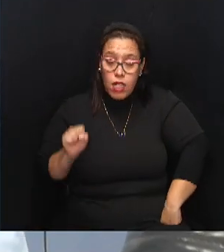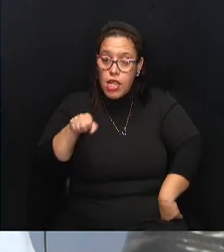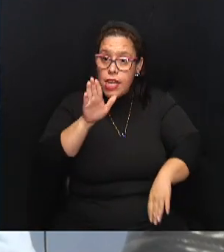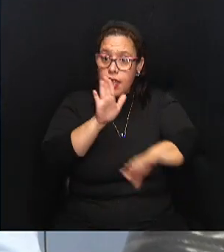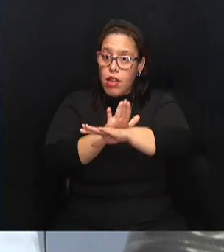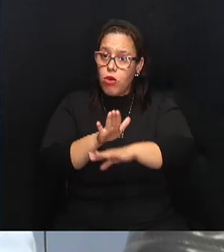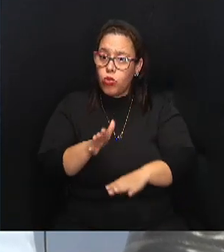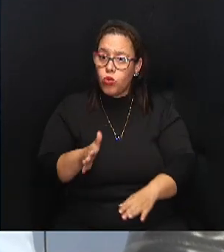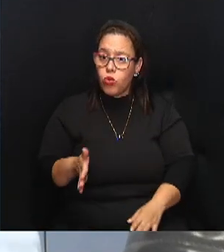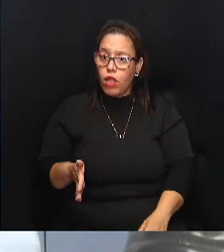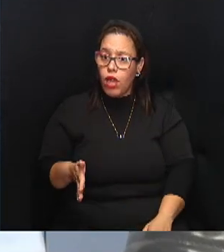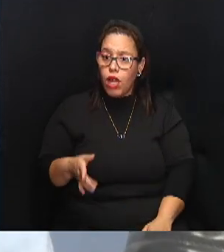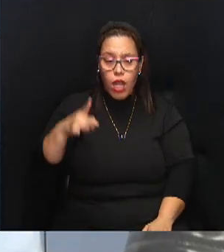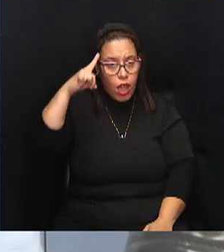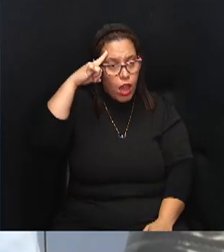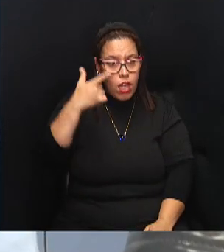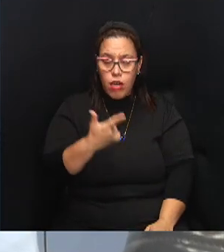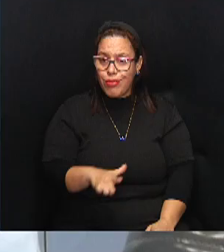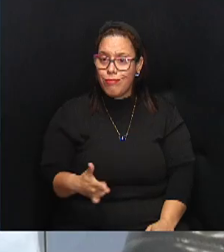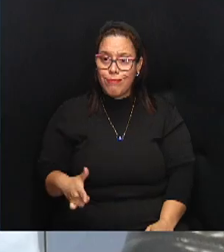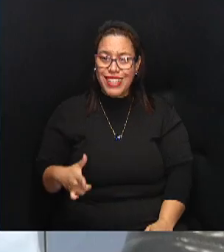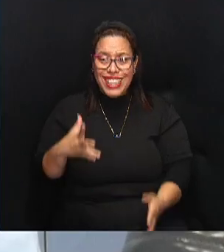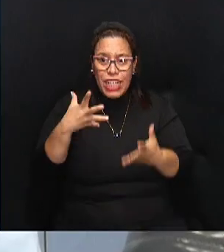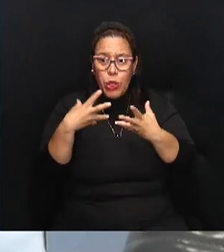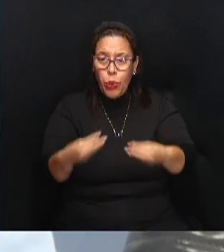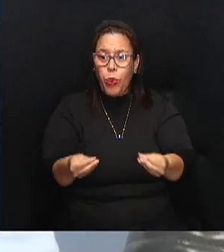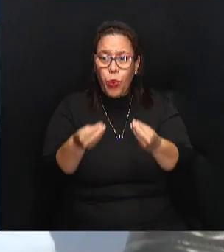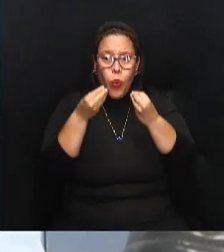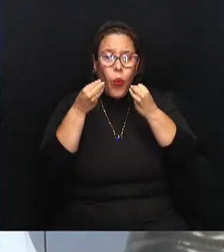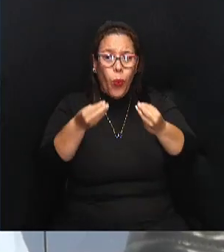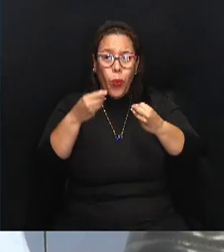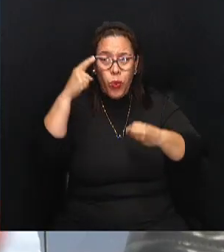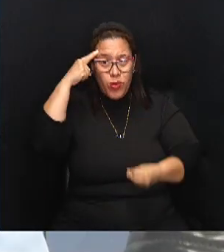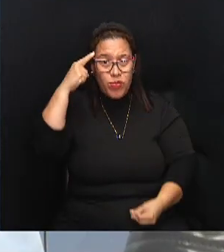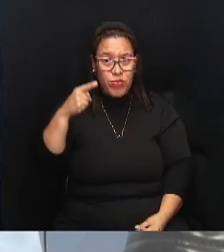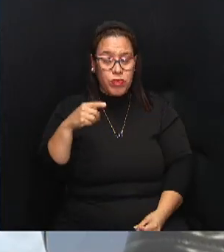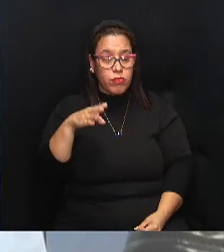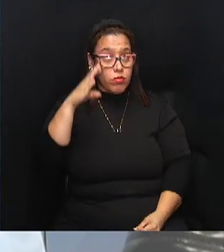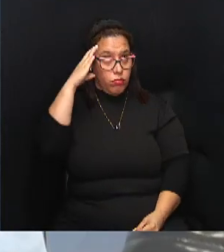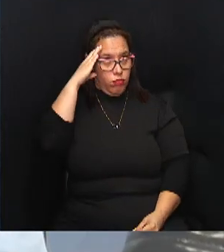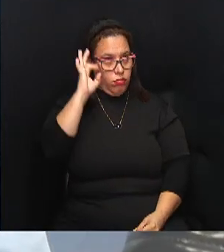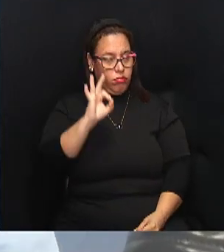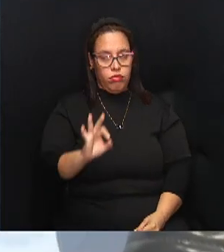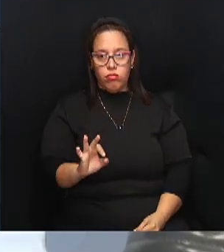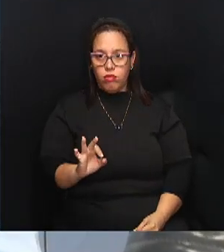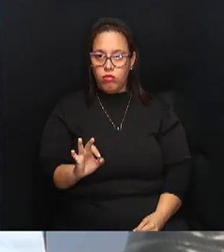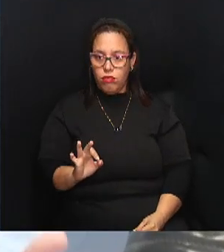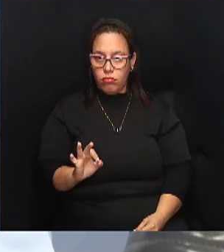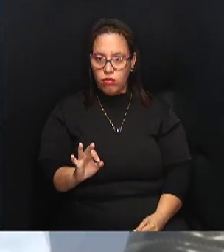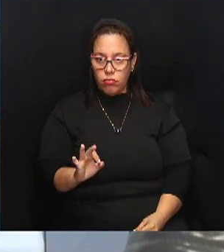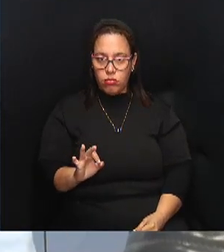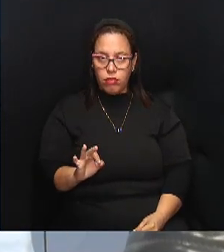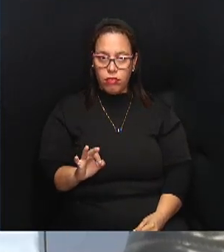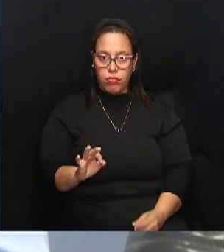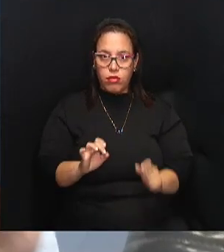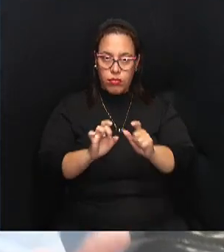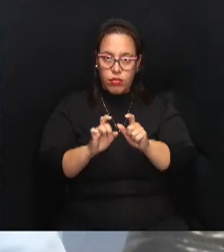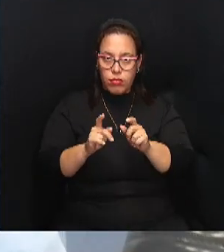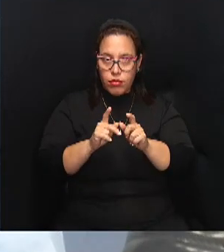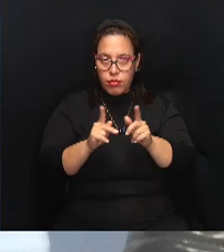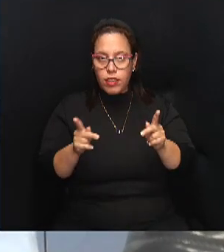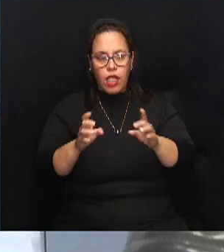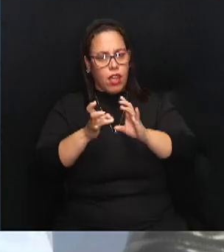as decisões por ela, porque ela não tem condição de tomar decisão. Se ela estivesse em sã consciência, tem até aquela linha que fala que ela